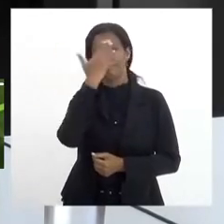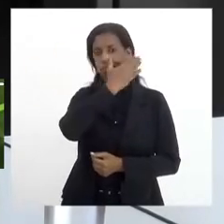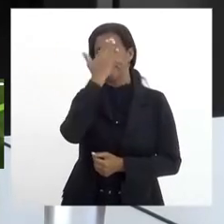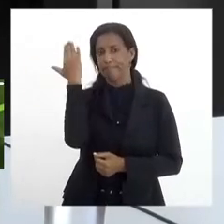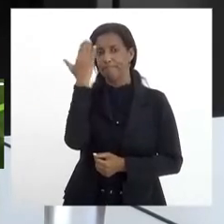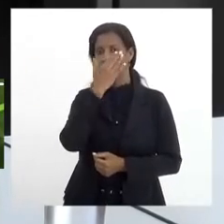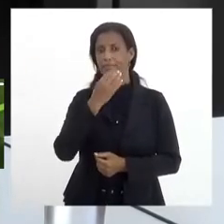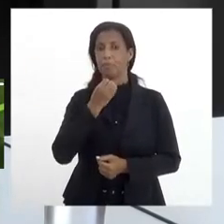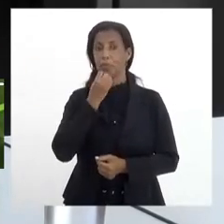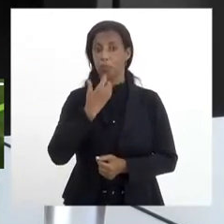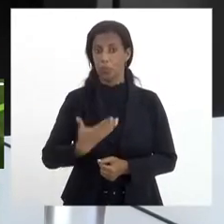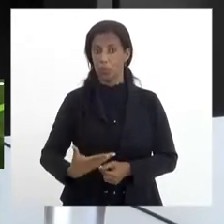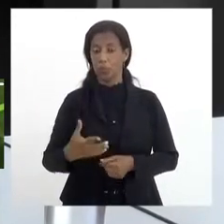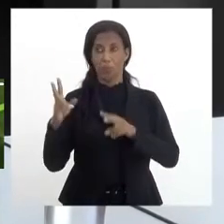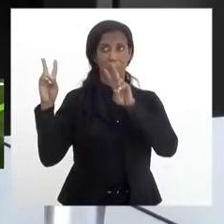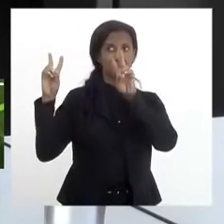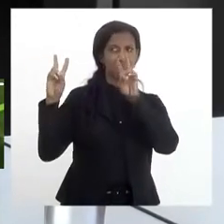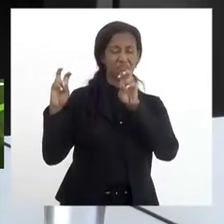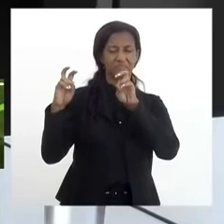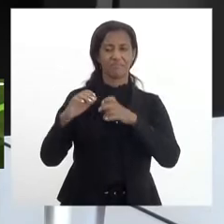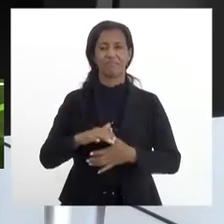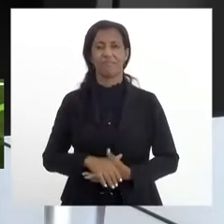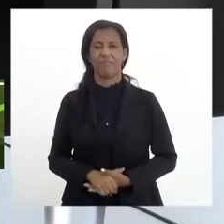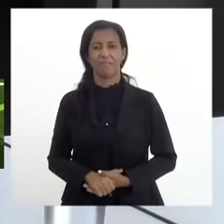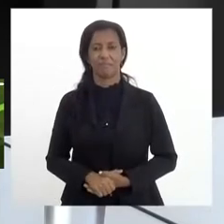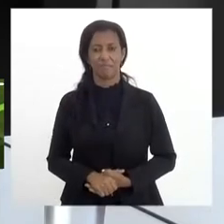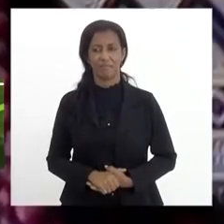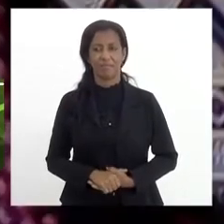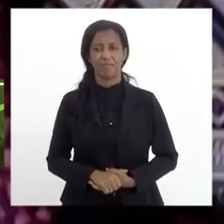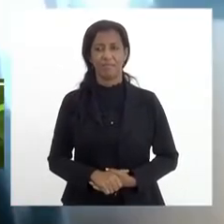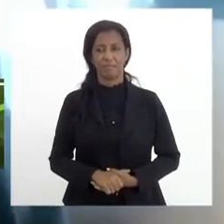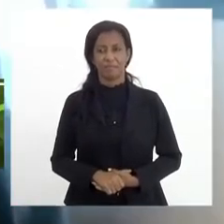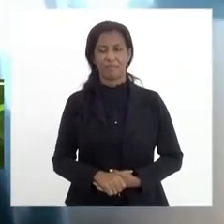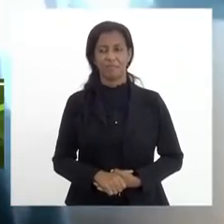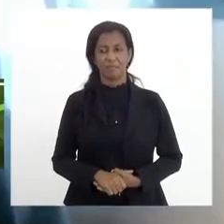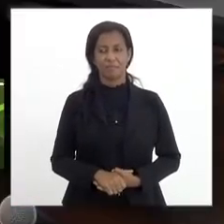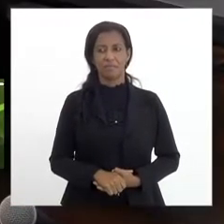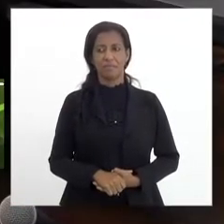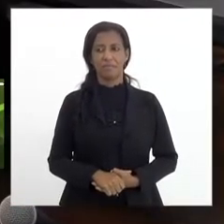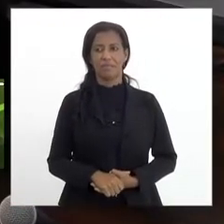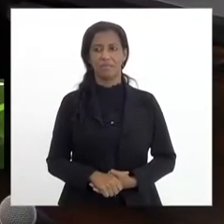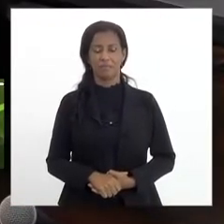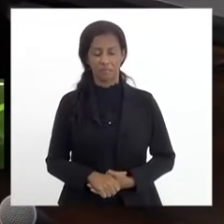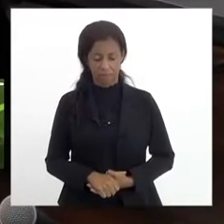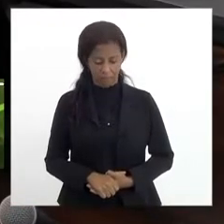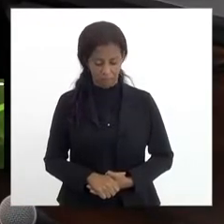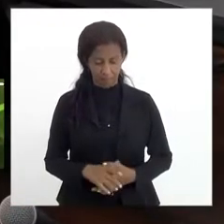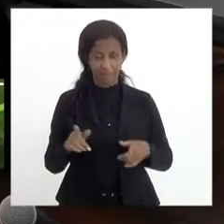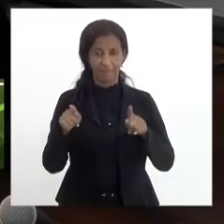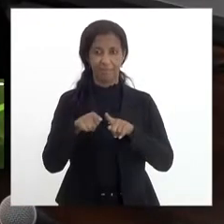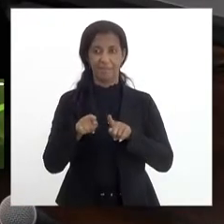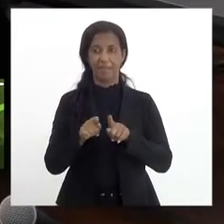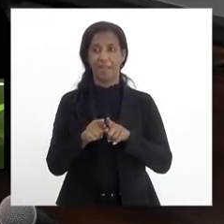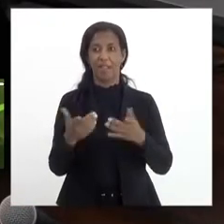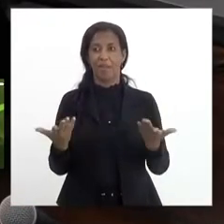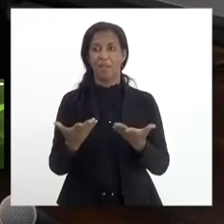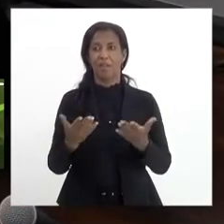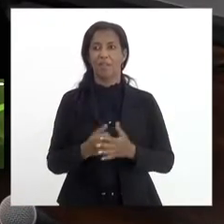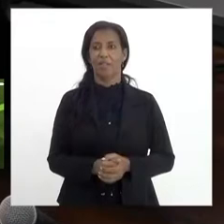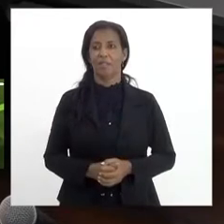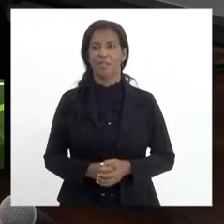boa chamada. Muito bom, boa sacação. Também achei. Muito boa bom. Sacação. Aliás, saudar aqui, não que isso...